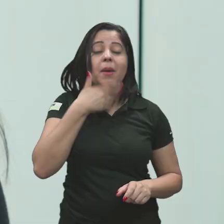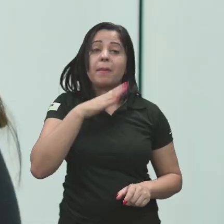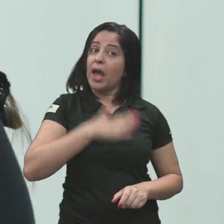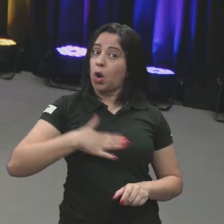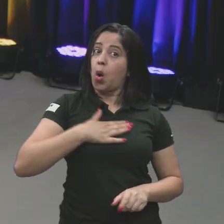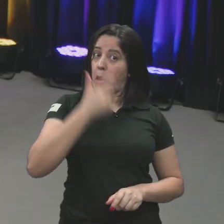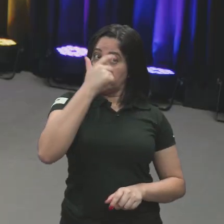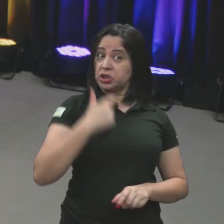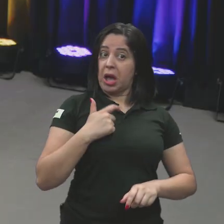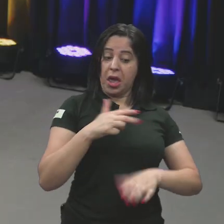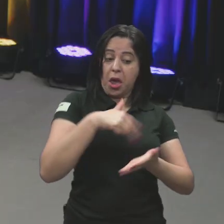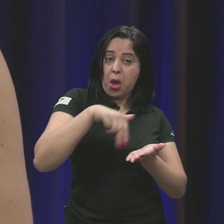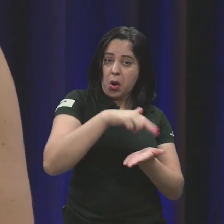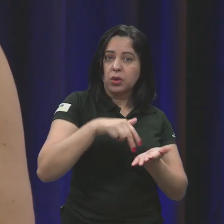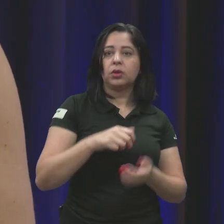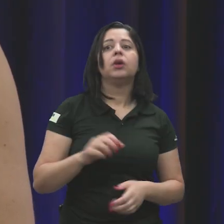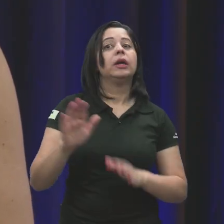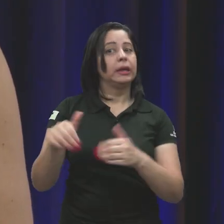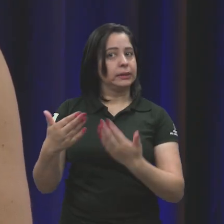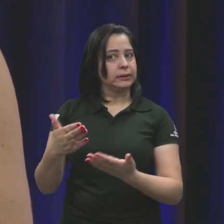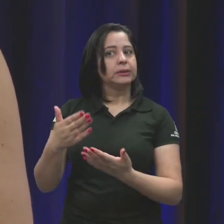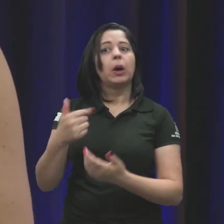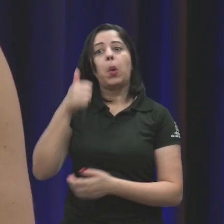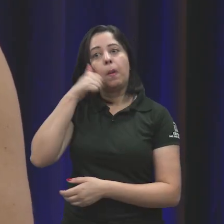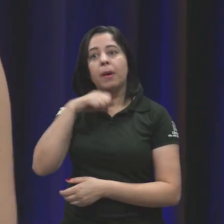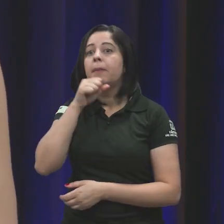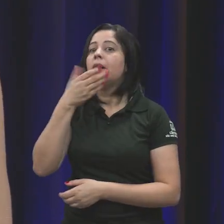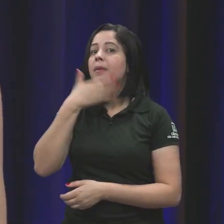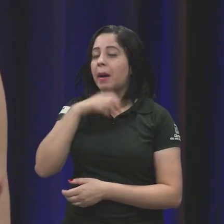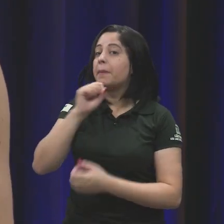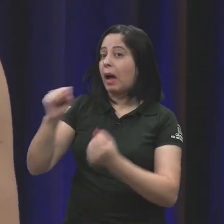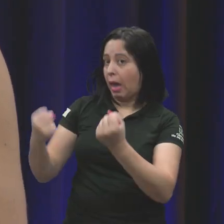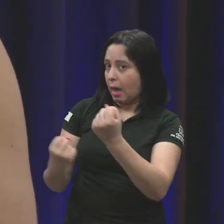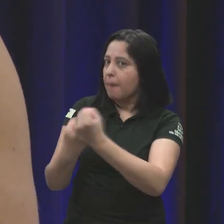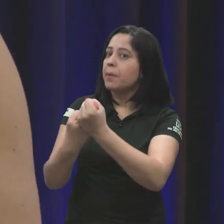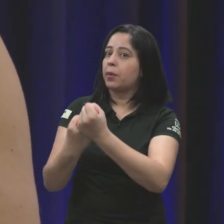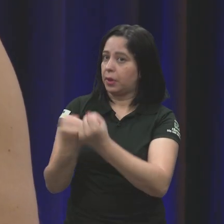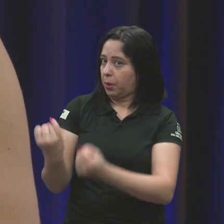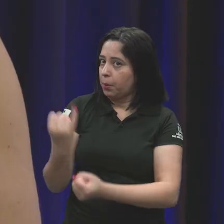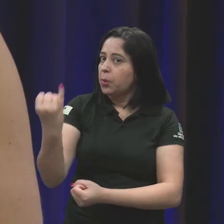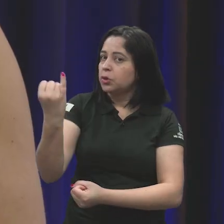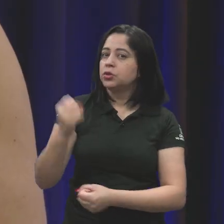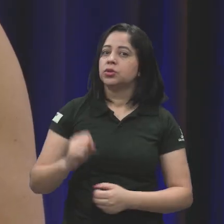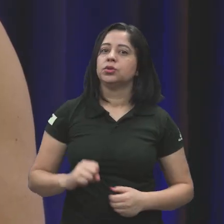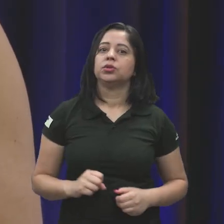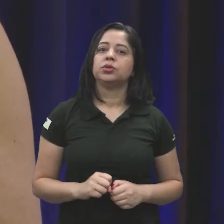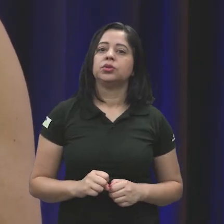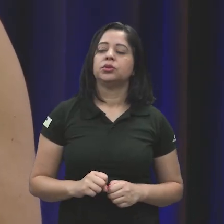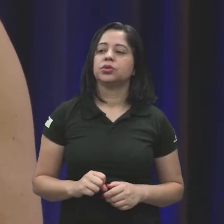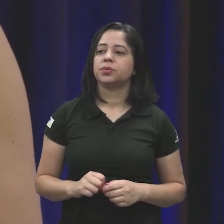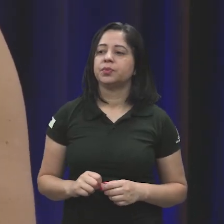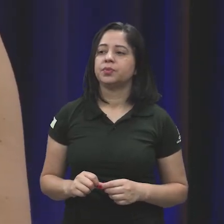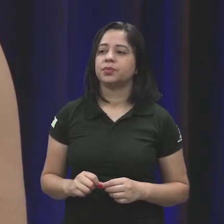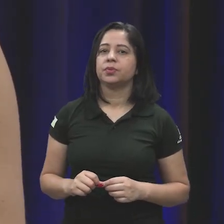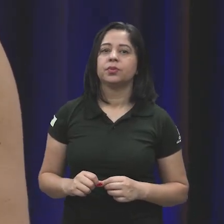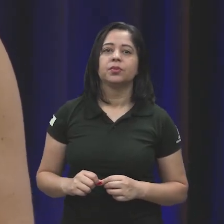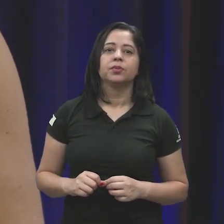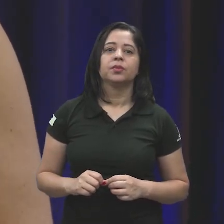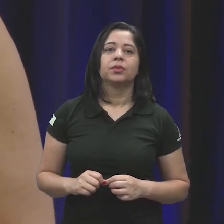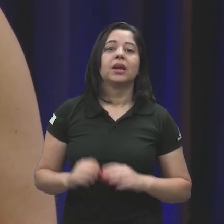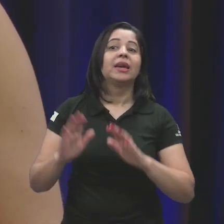atue. Então, o apoio dos pais é extremamente importante para que você possa ser todas essas versões, né? Aham. Muito bem. E qual